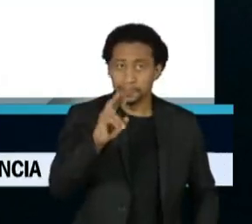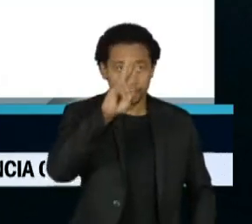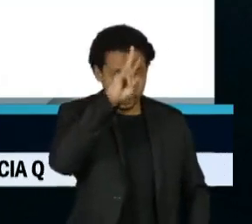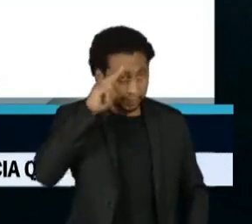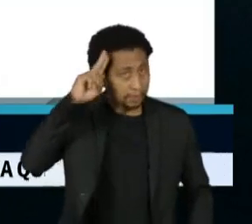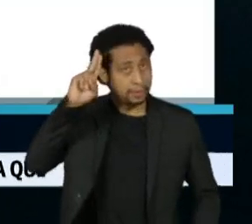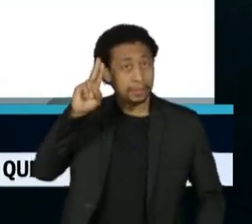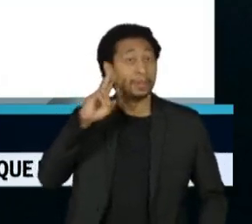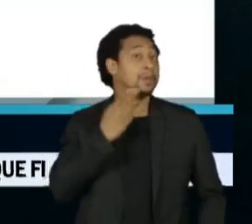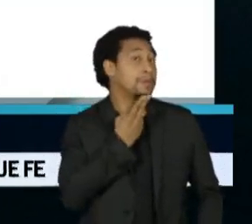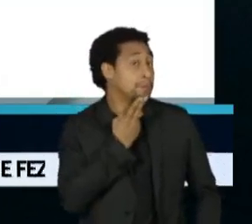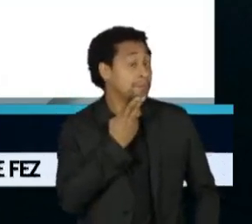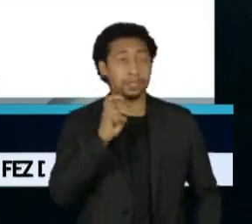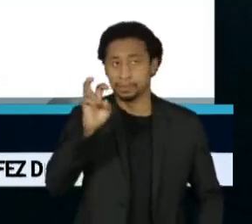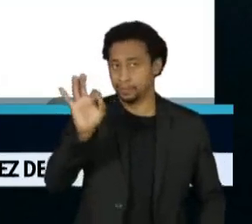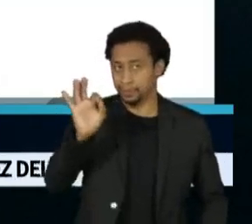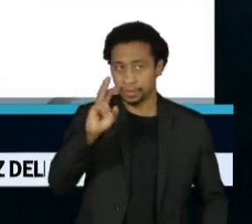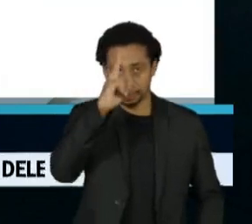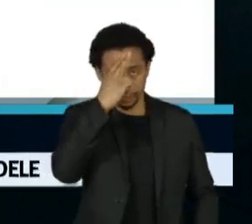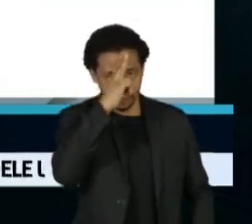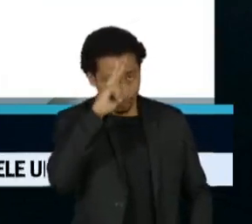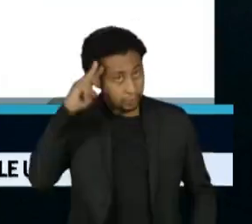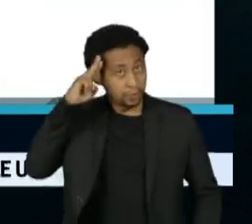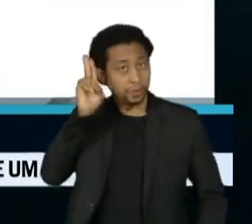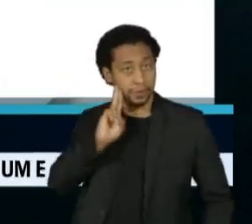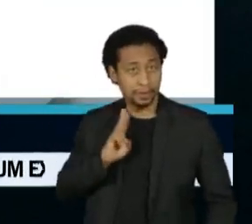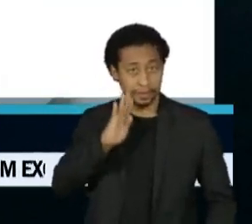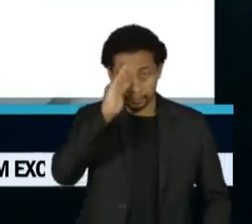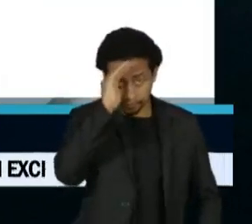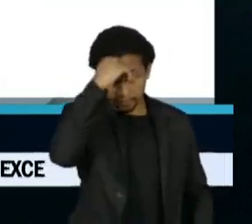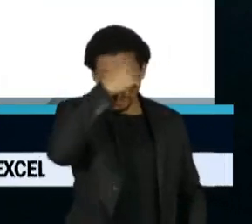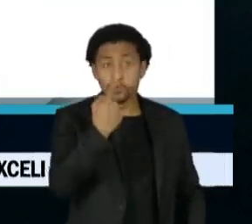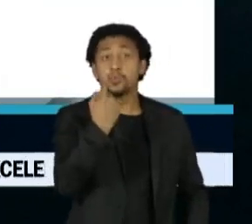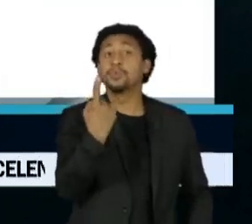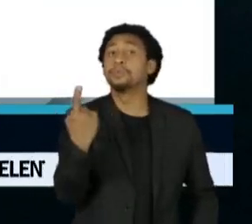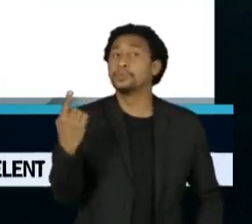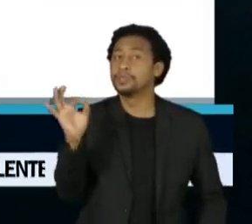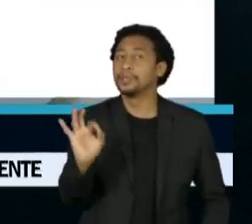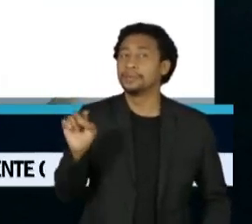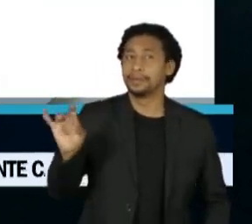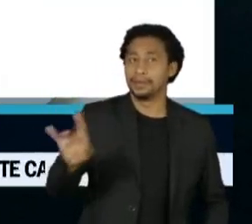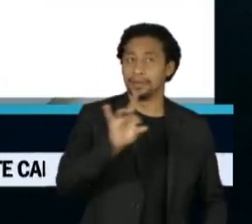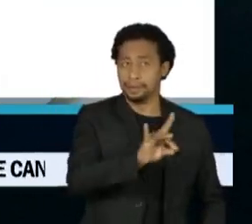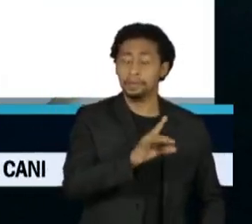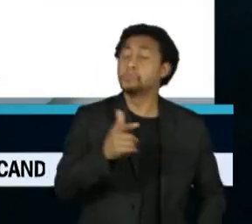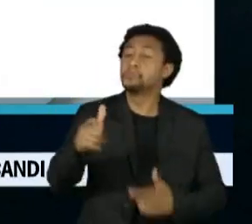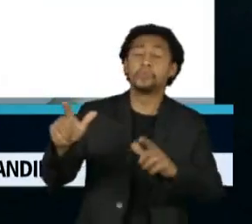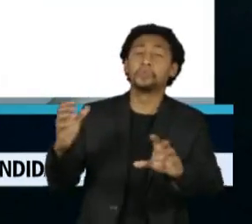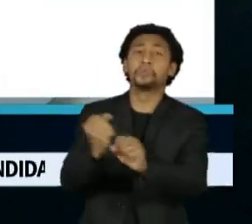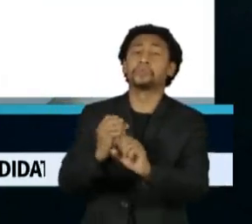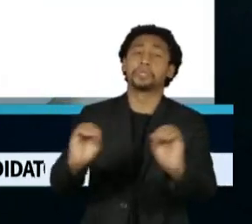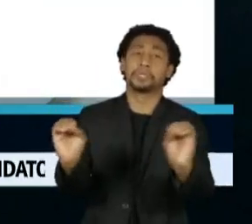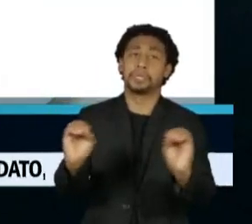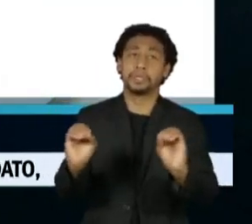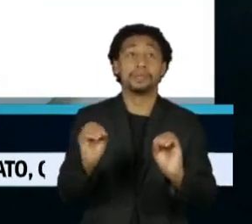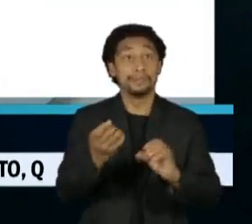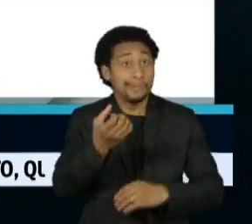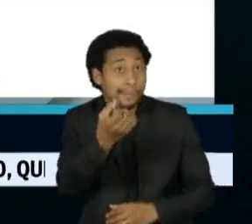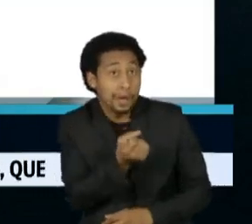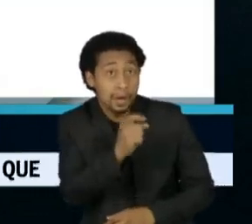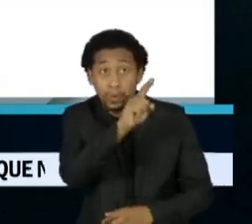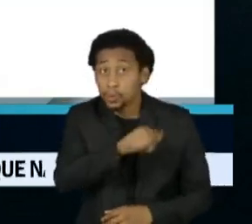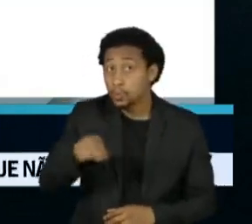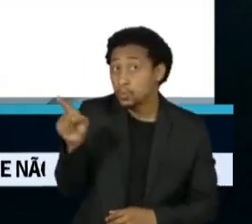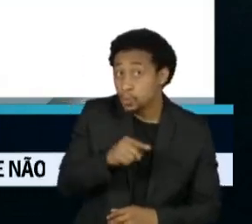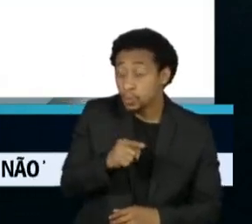Simone, 5%. Soraya e Felipe têm 1% cada. Os demais não pontuaram. Brancos, nulos e os que